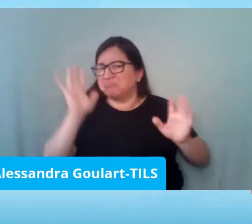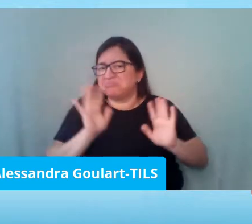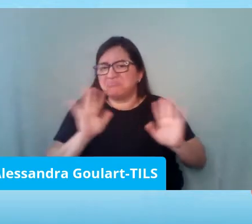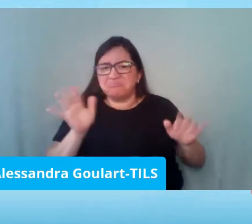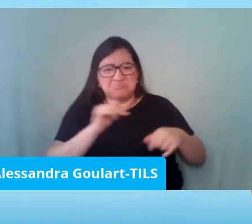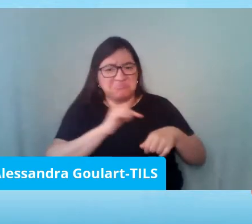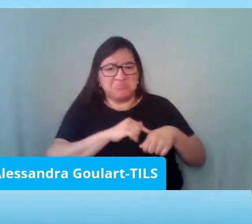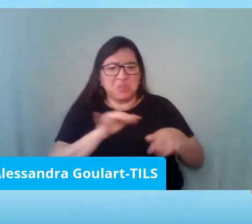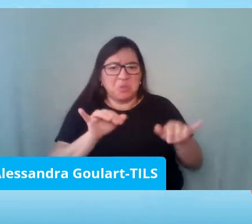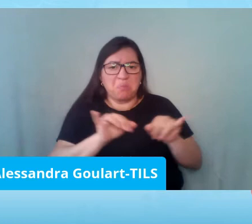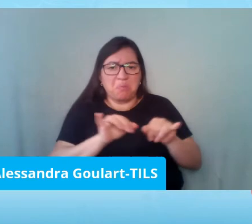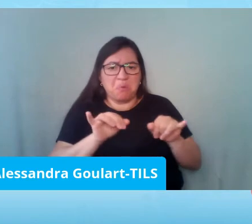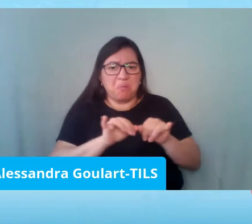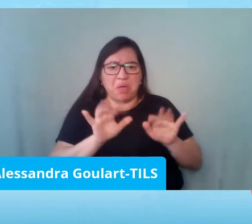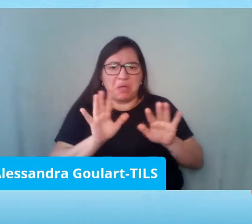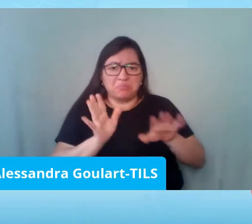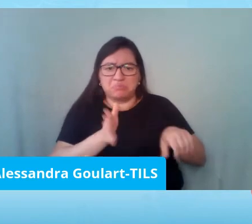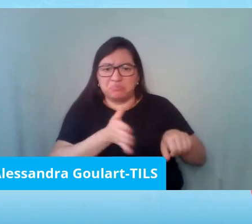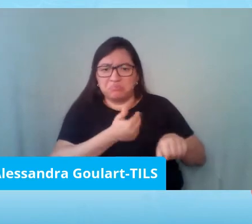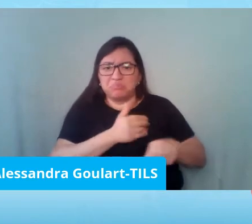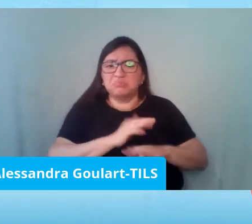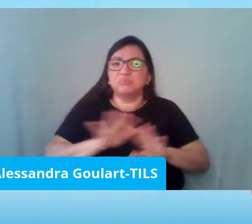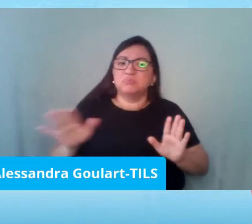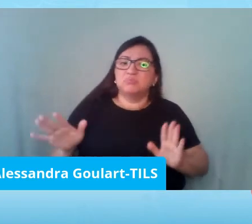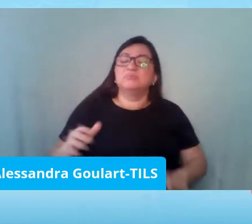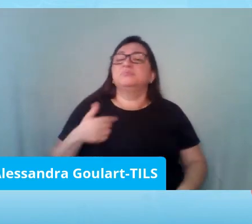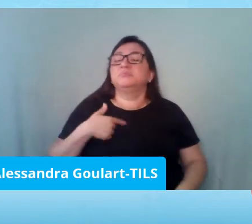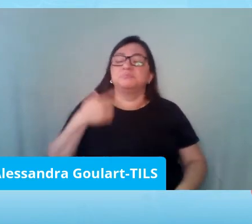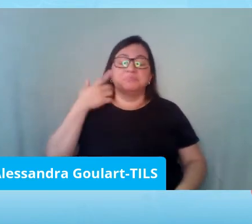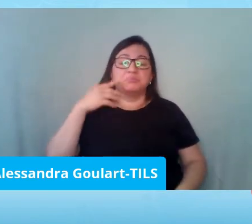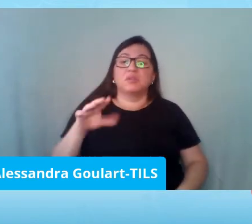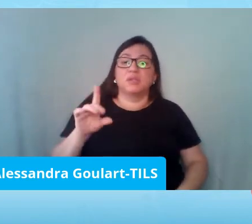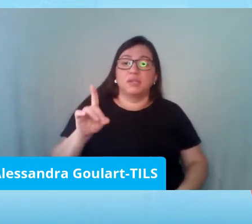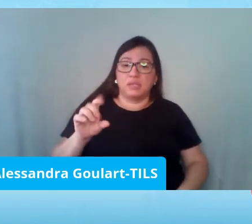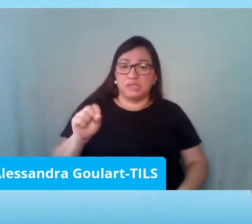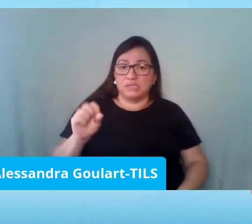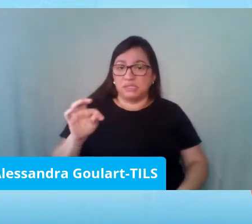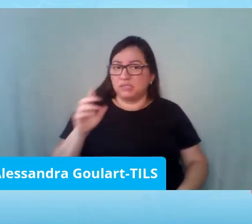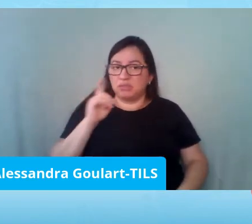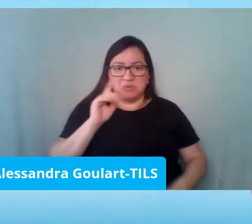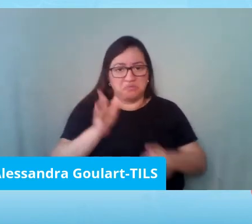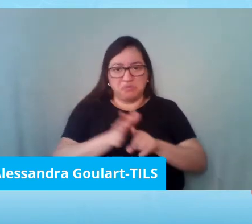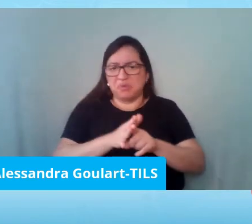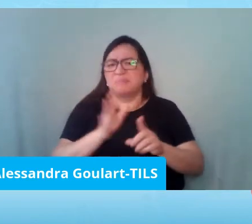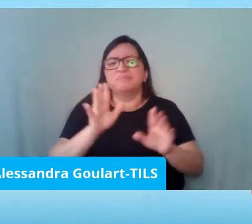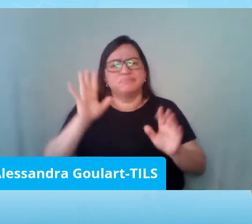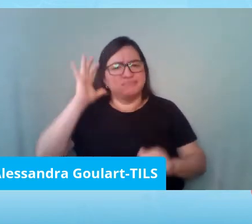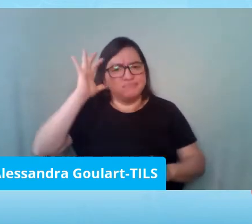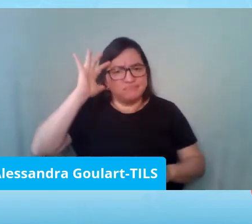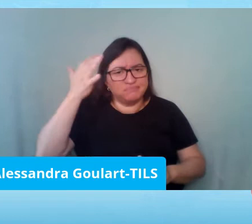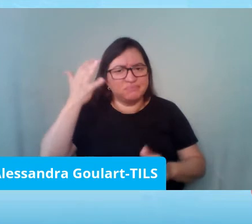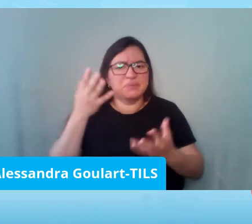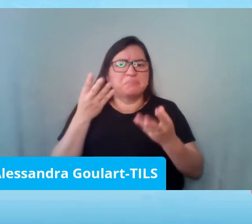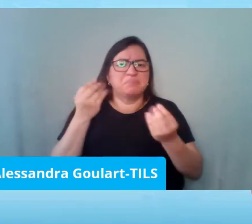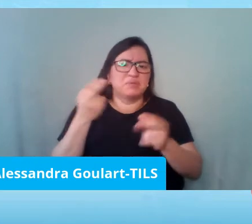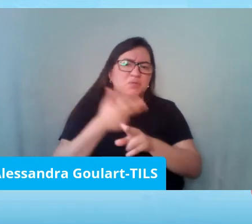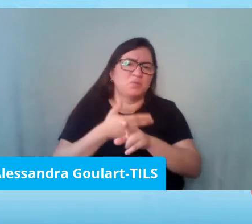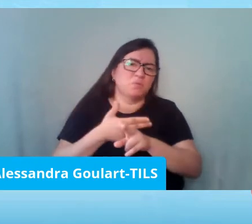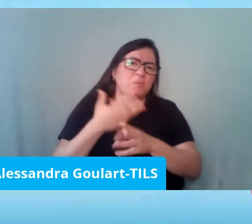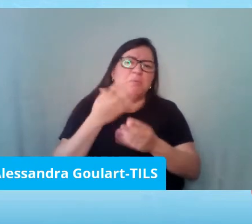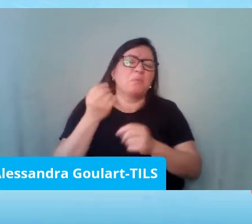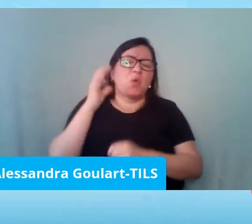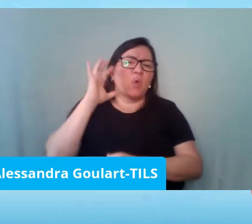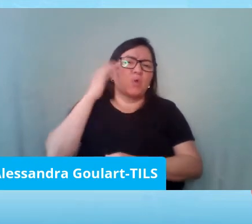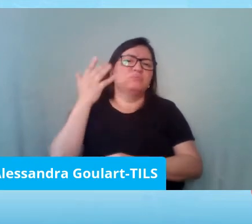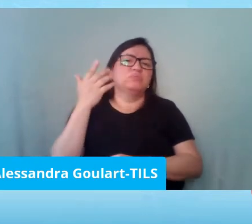frente, e eu não vou investigar uma IST. Tá? Isso é muito frequente. Depois também pode aparecer lesões na